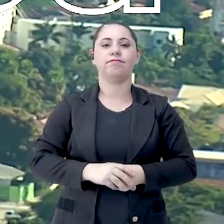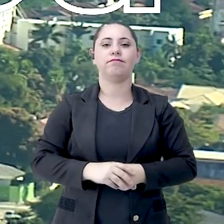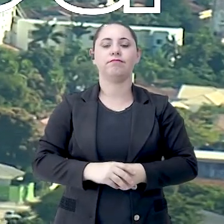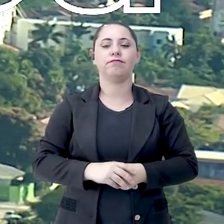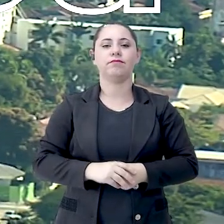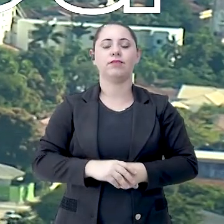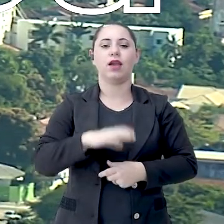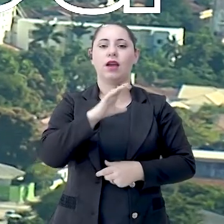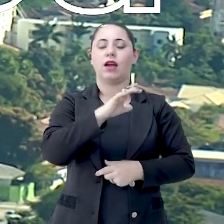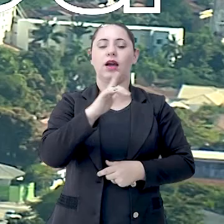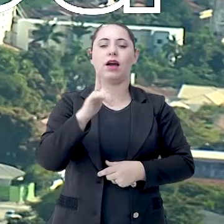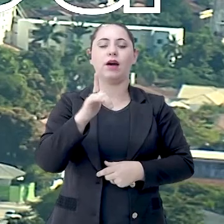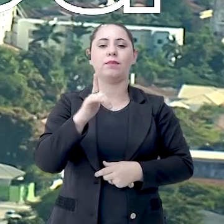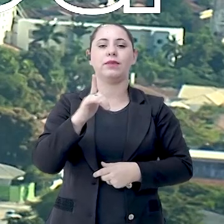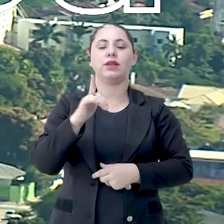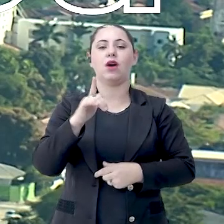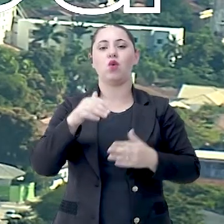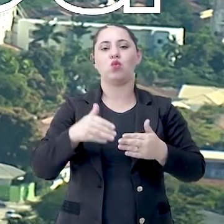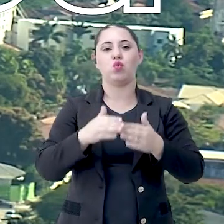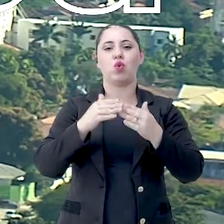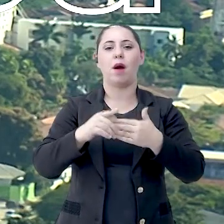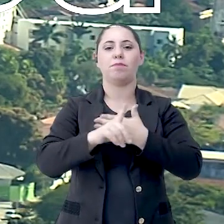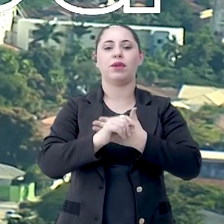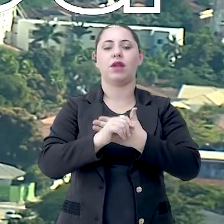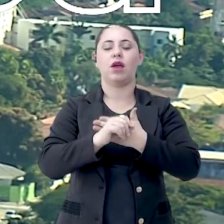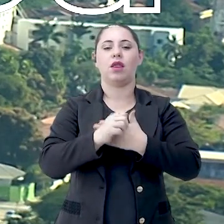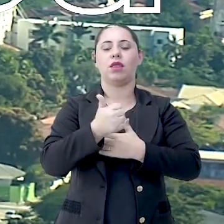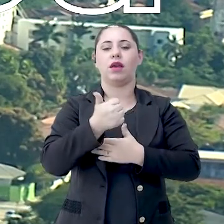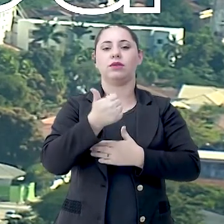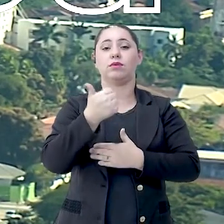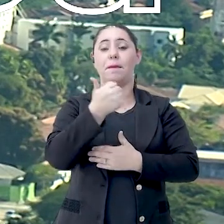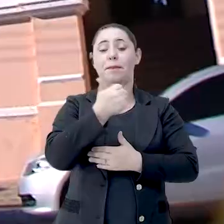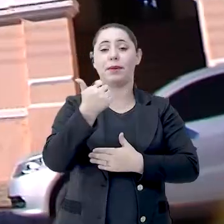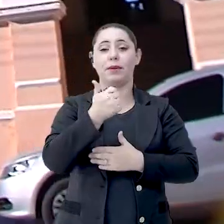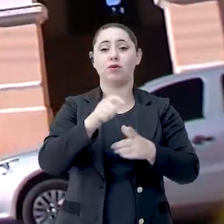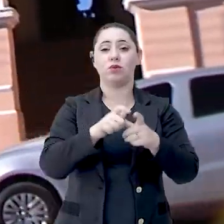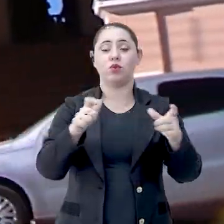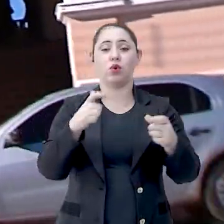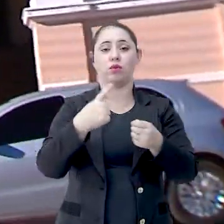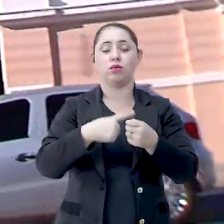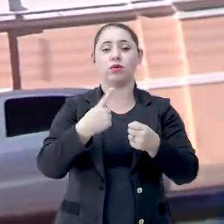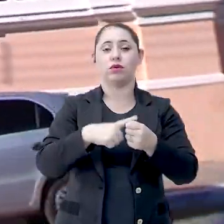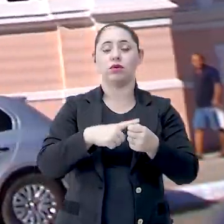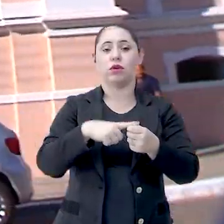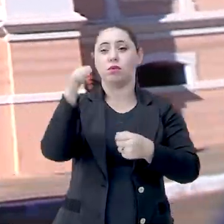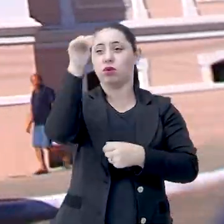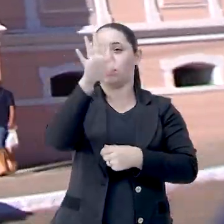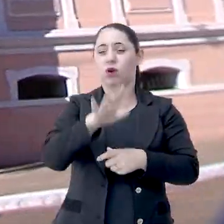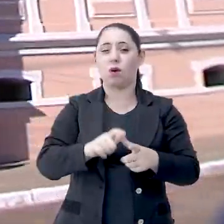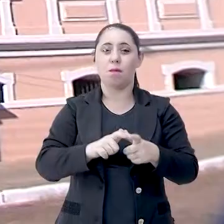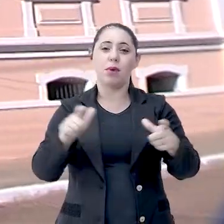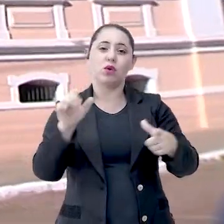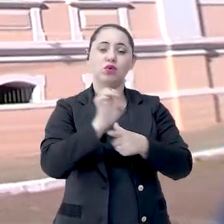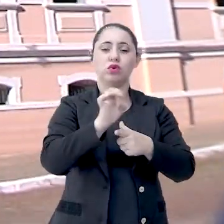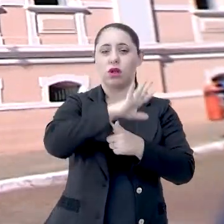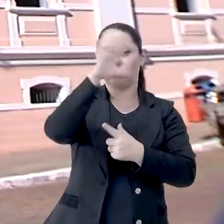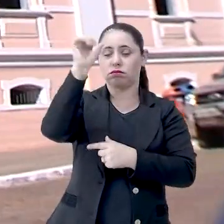maior município brasileiro e o maior do Mato Grosso do Sul e da região centro-oeste. Seu PIB foi de